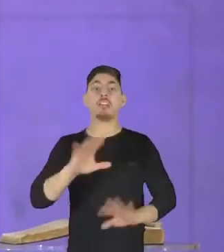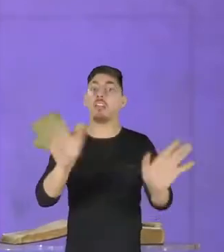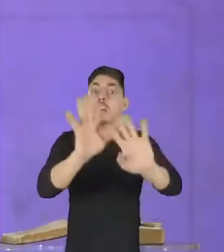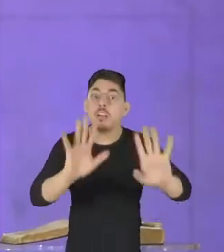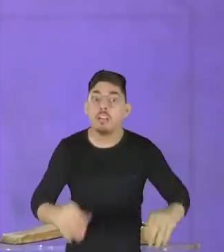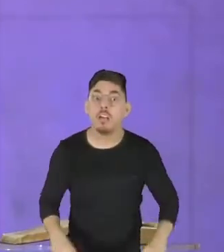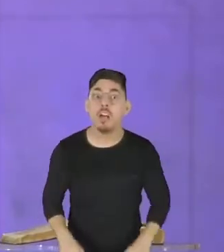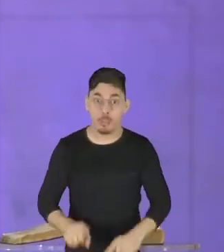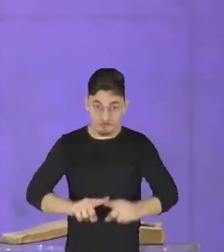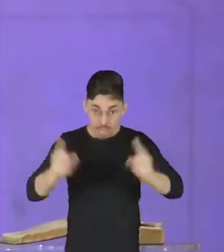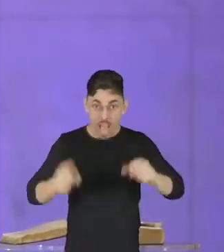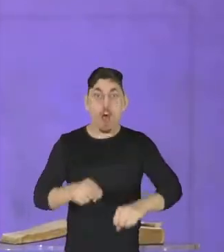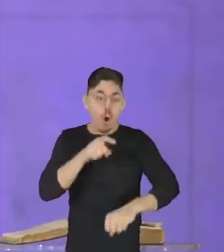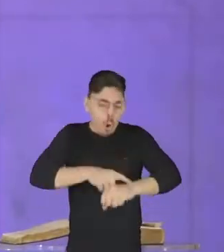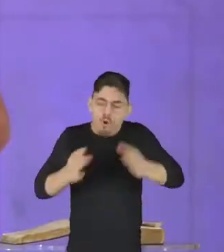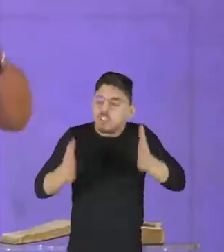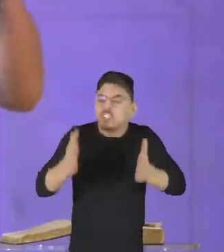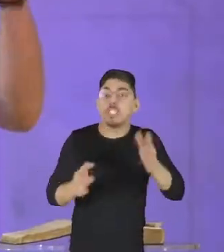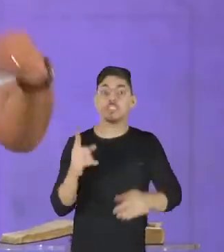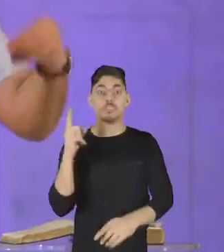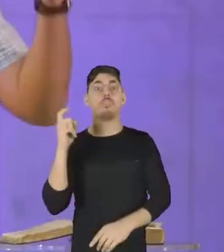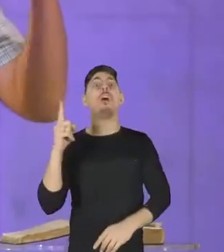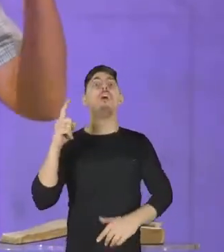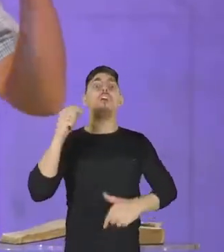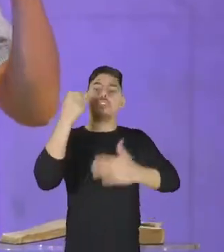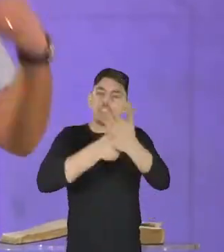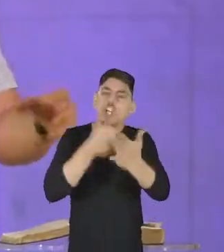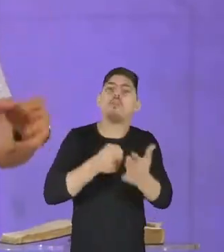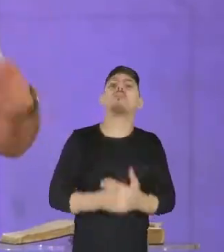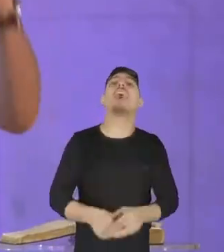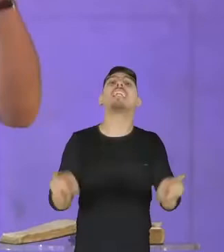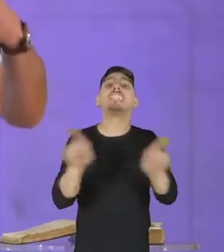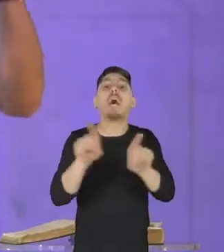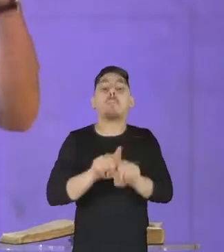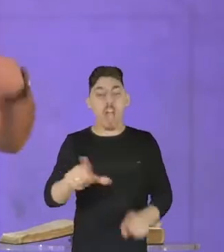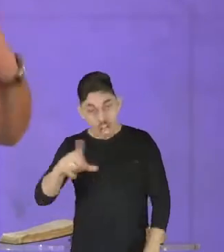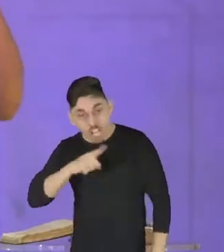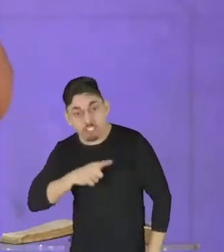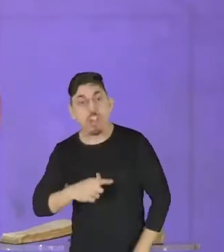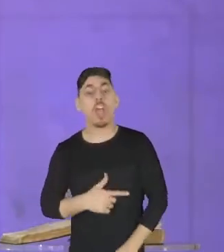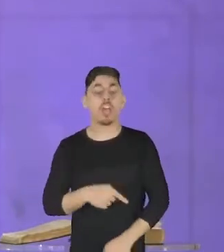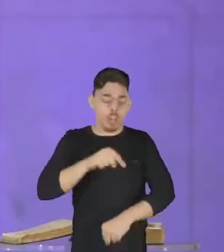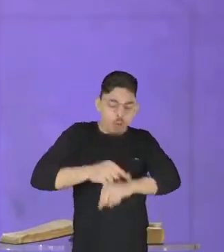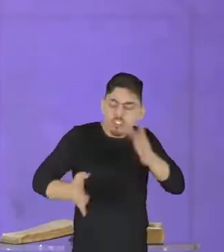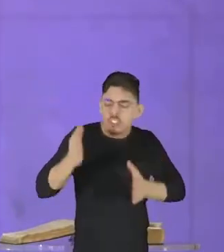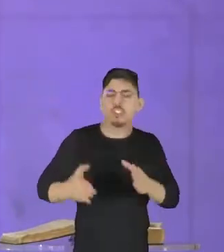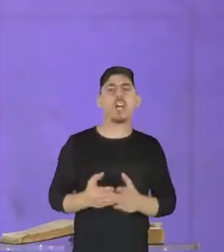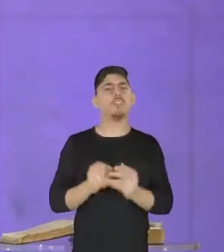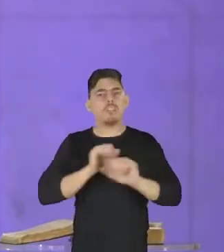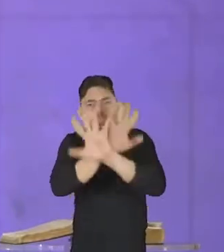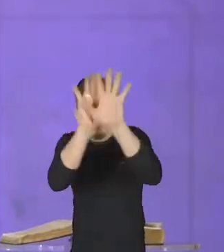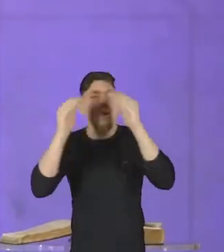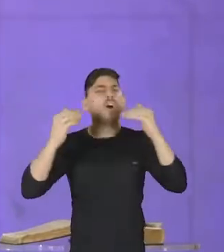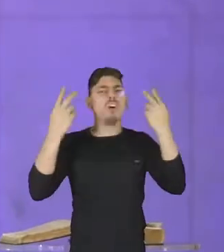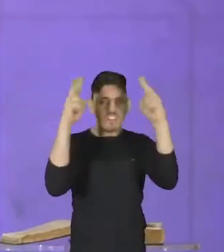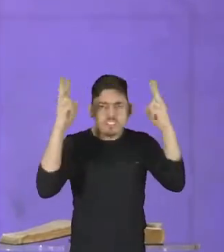dias de luta, eles são compostos por dias de glória, os dias de glória são compostos por dias de luta.